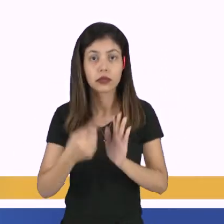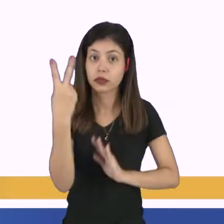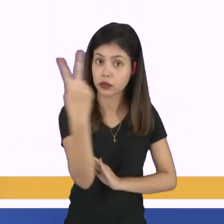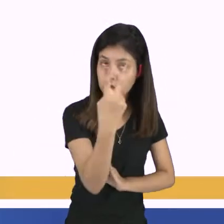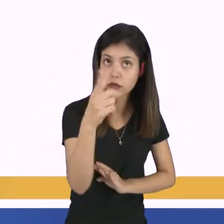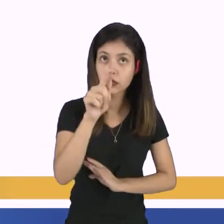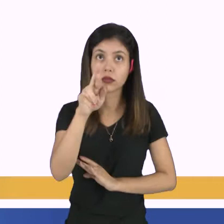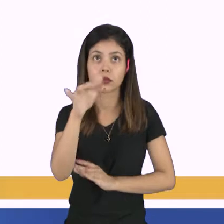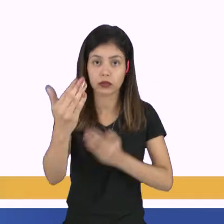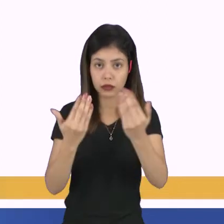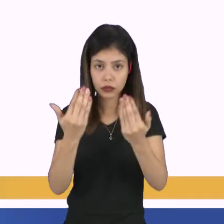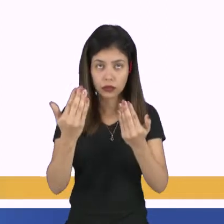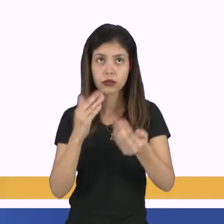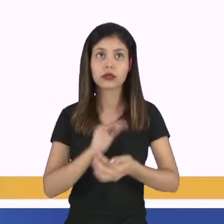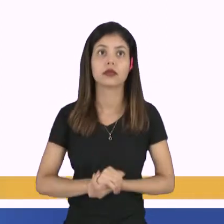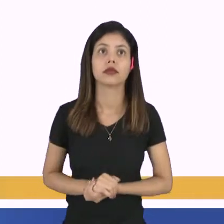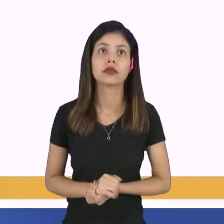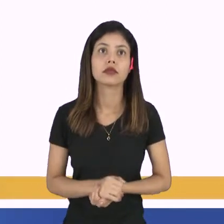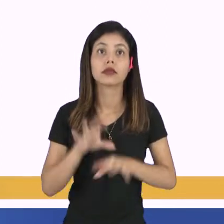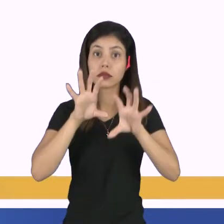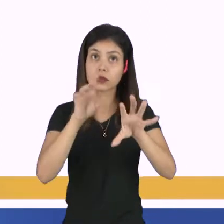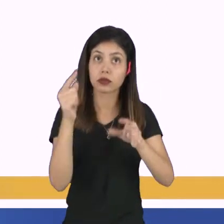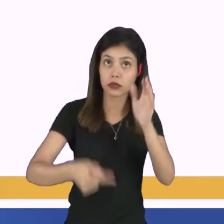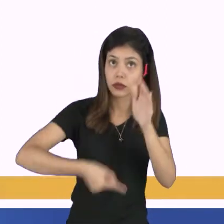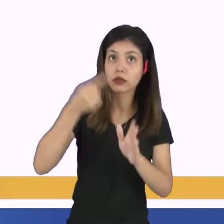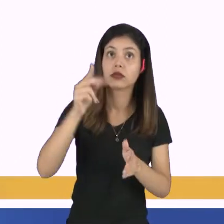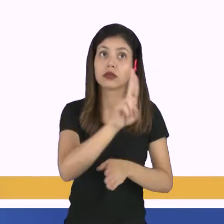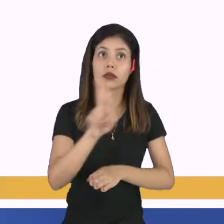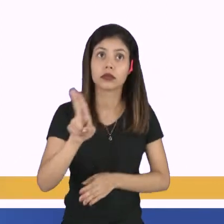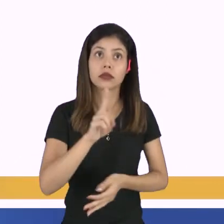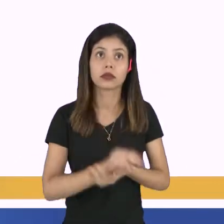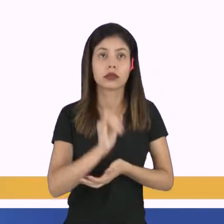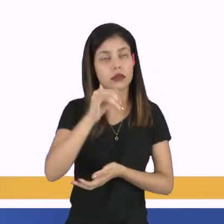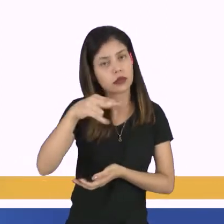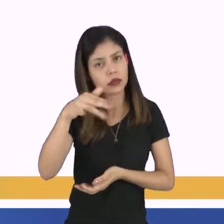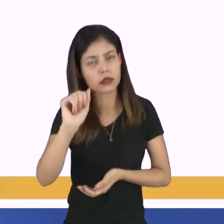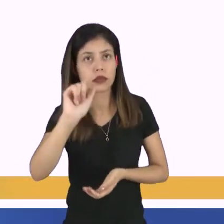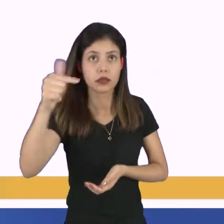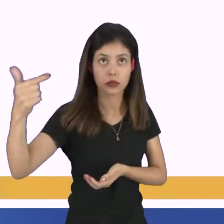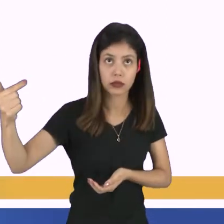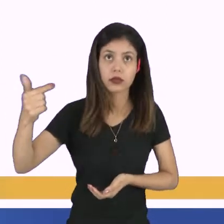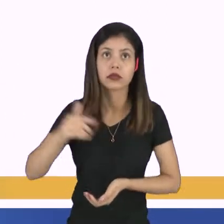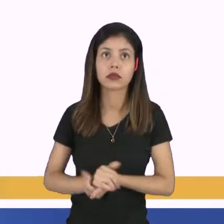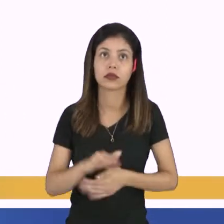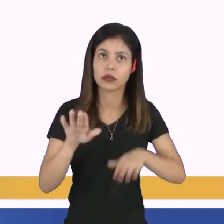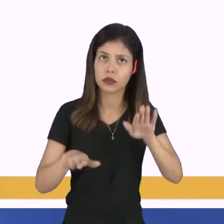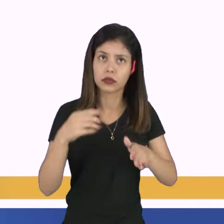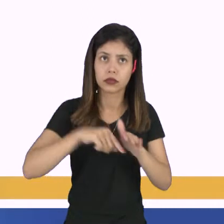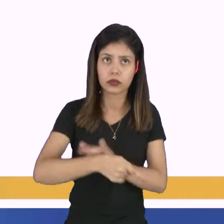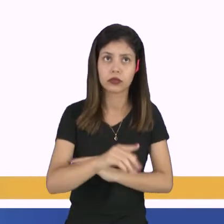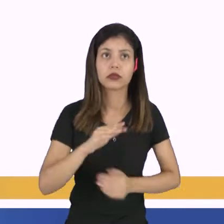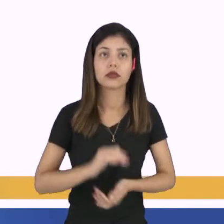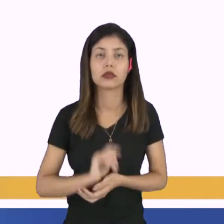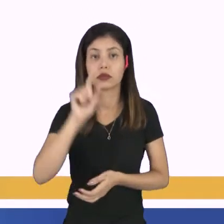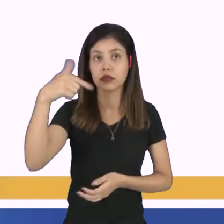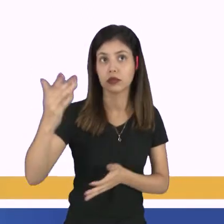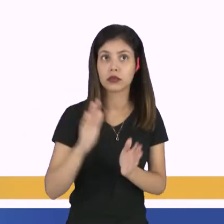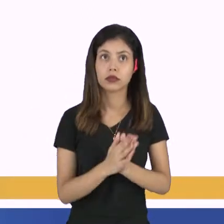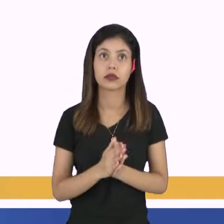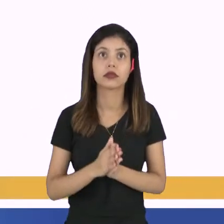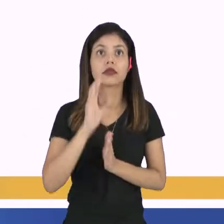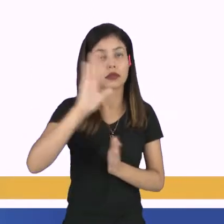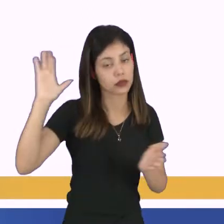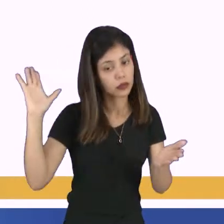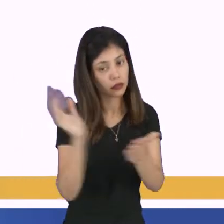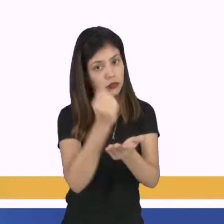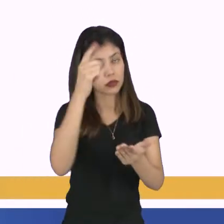dá para uma relação entre duas grandezas, sendo que uma delas a gente chama de independente, né, que é a variável que entra, e a outra de dependente,